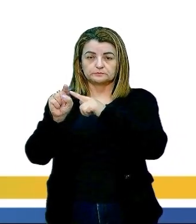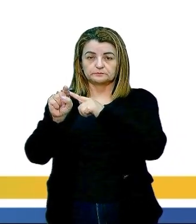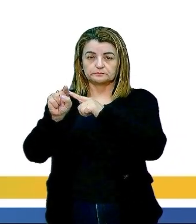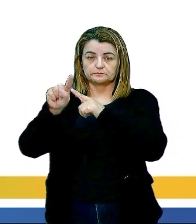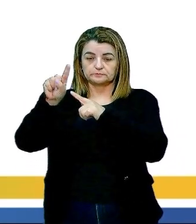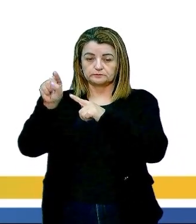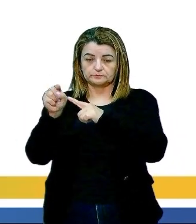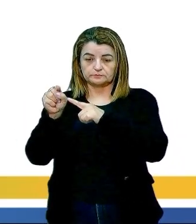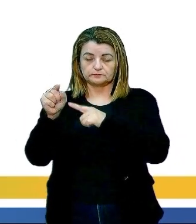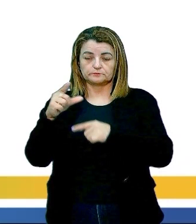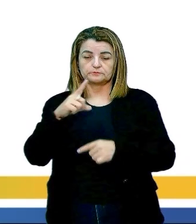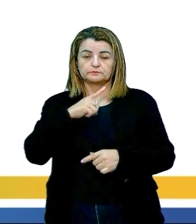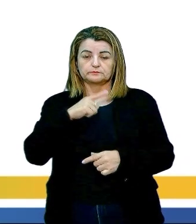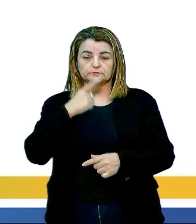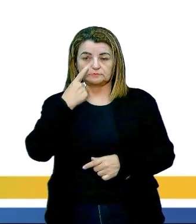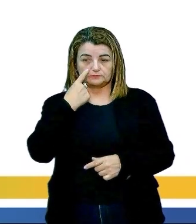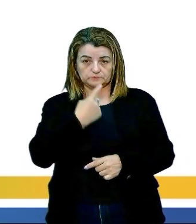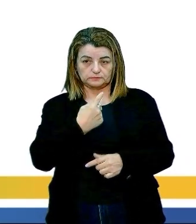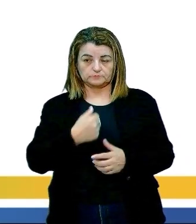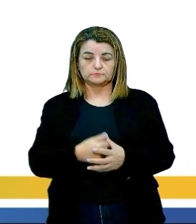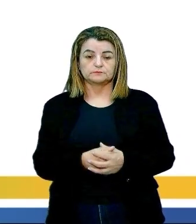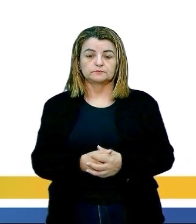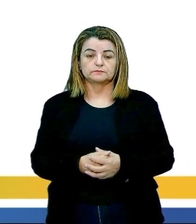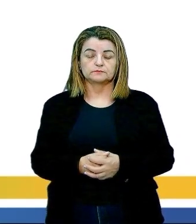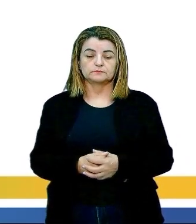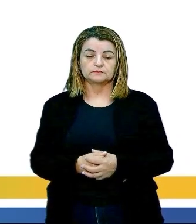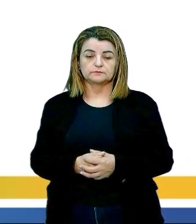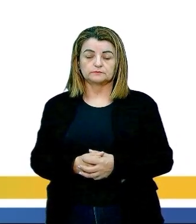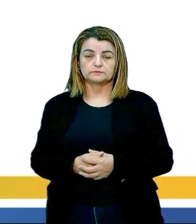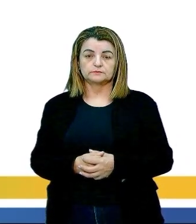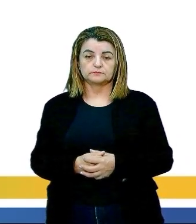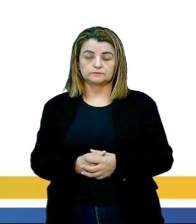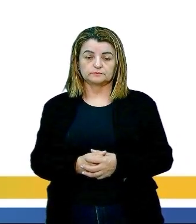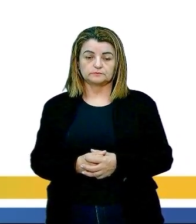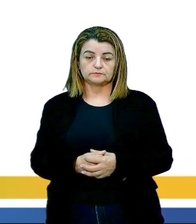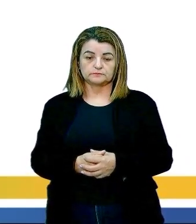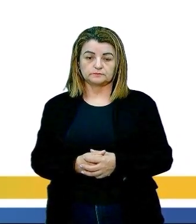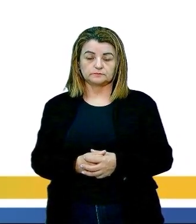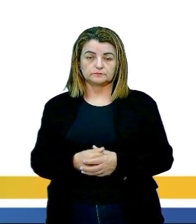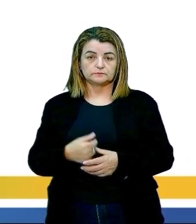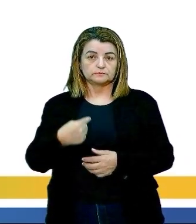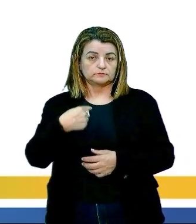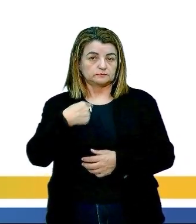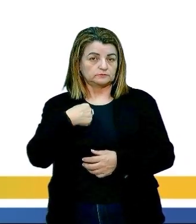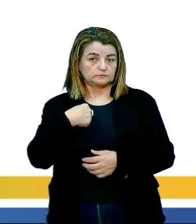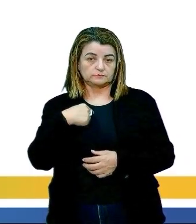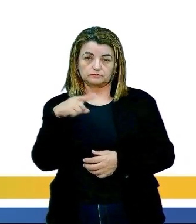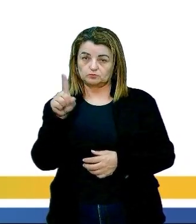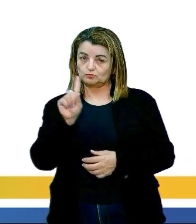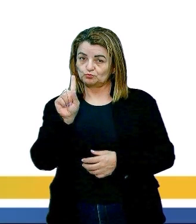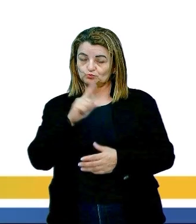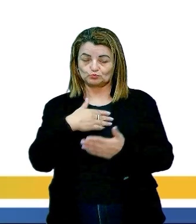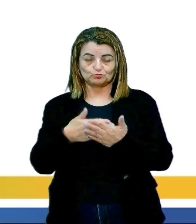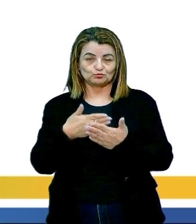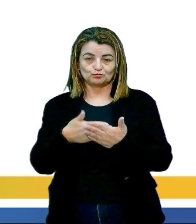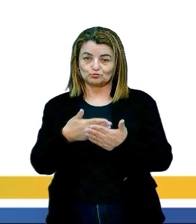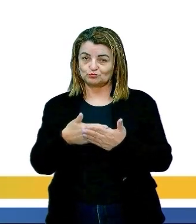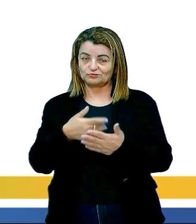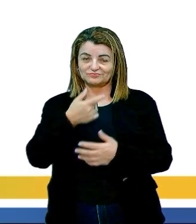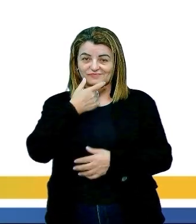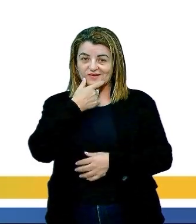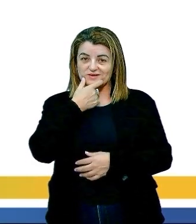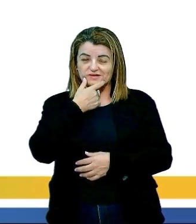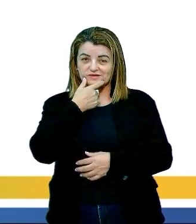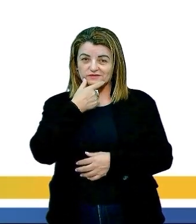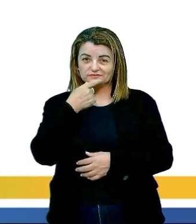na última frase da tela de vocês. I don't study English. Eu não estudo inglês. Então,